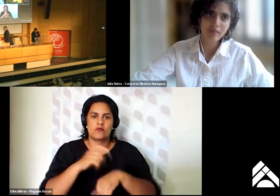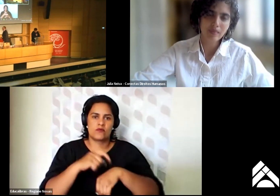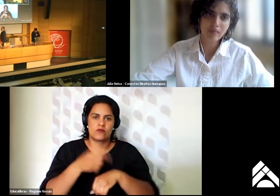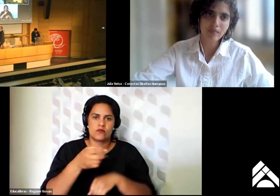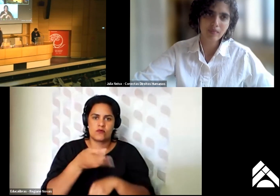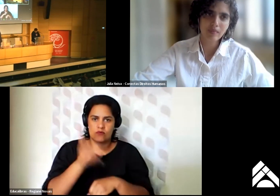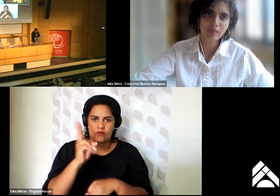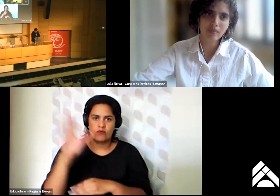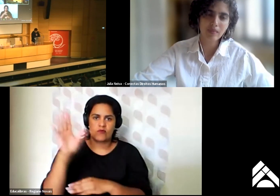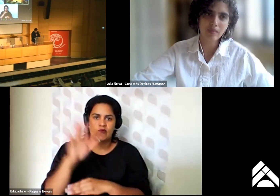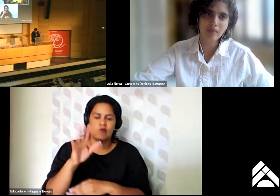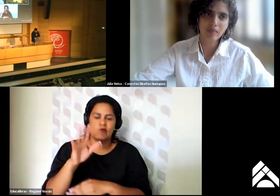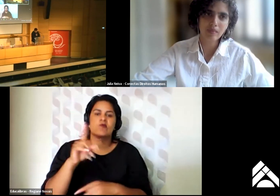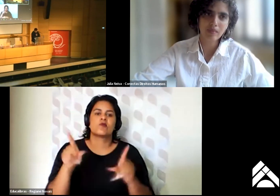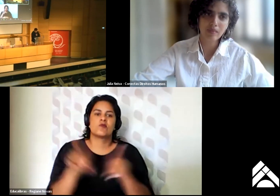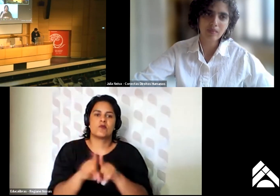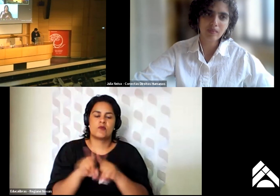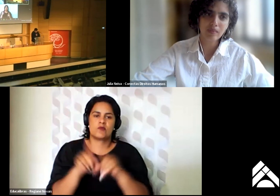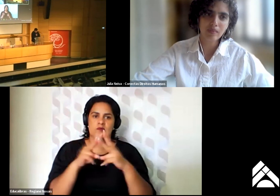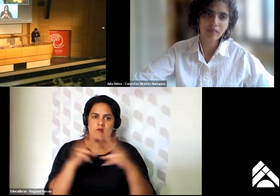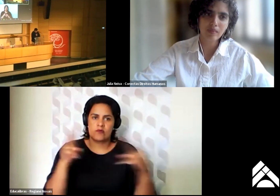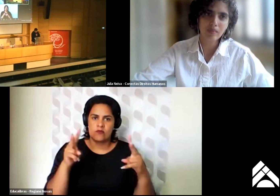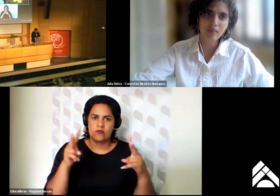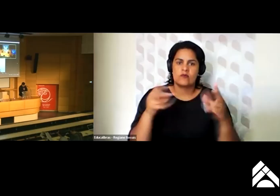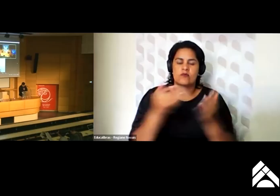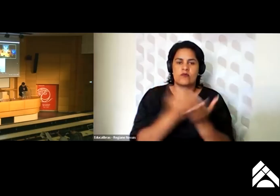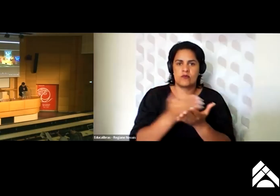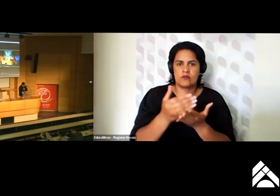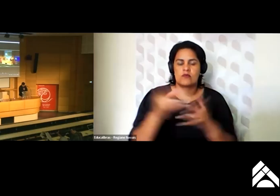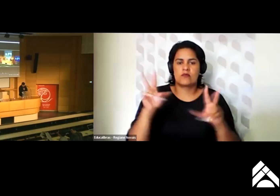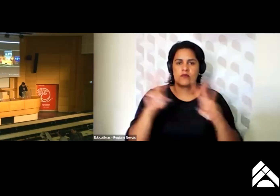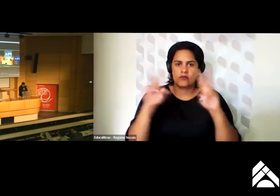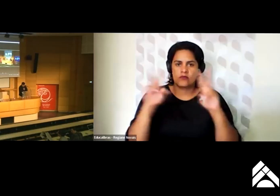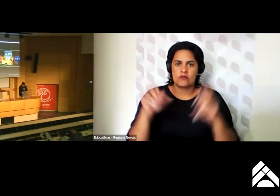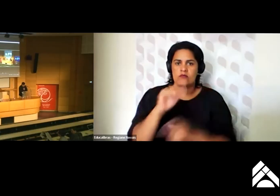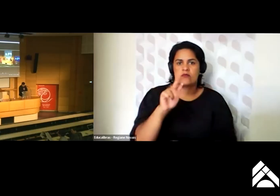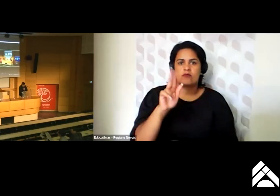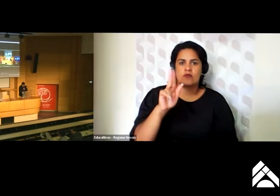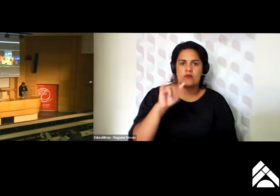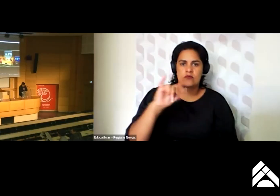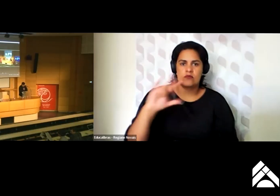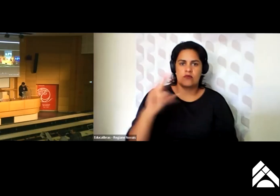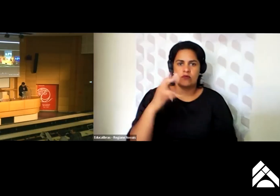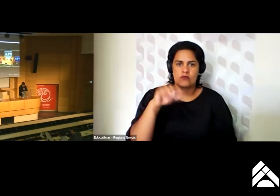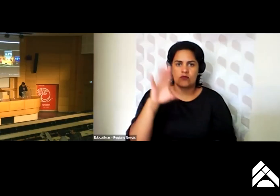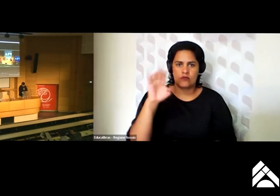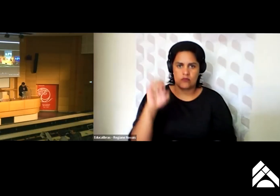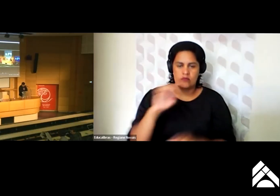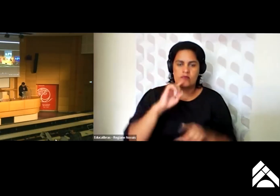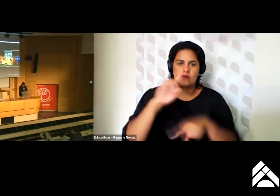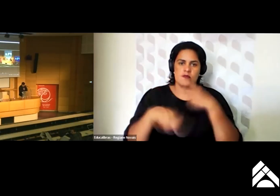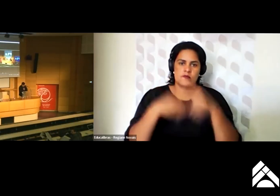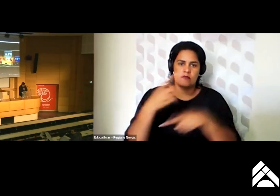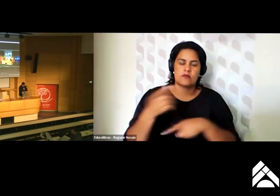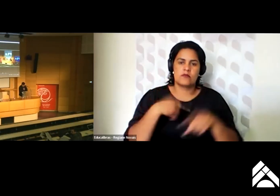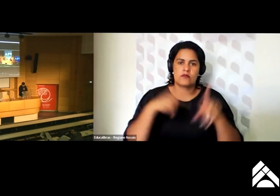e pelo Zoom. Começamos com o discurso de Guilherme Canella Godoy, da Unesco. Após, teremos um painel sobre democracia